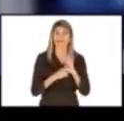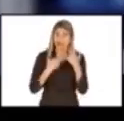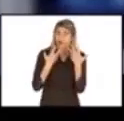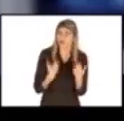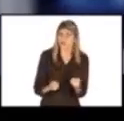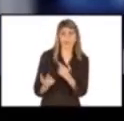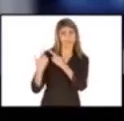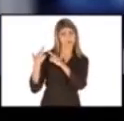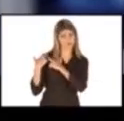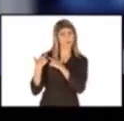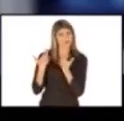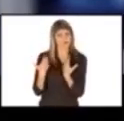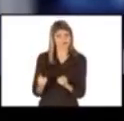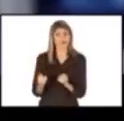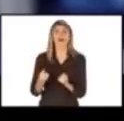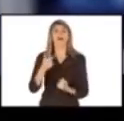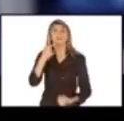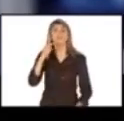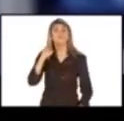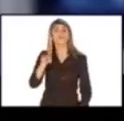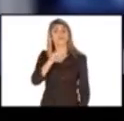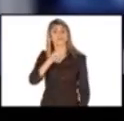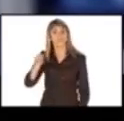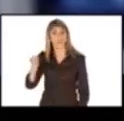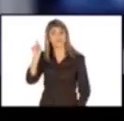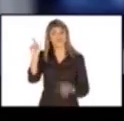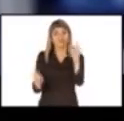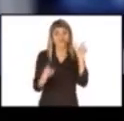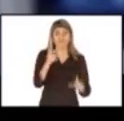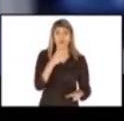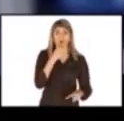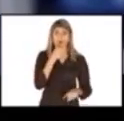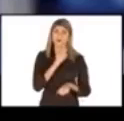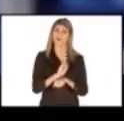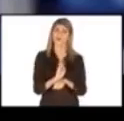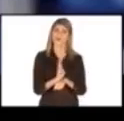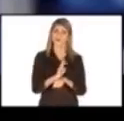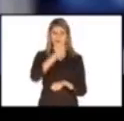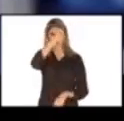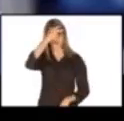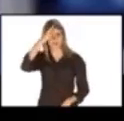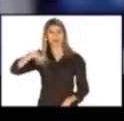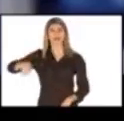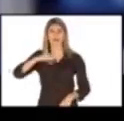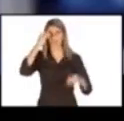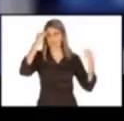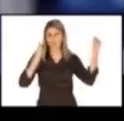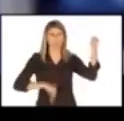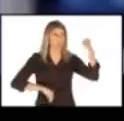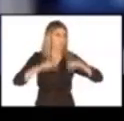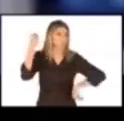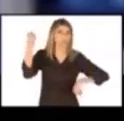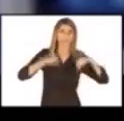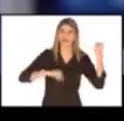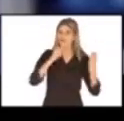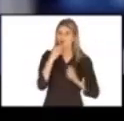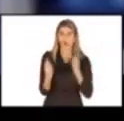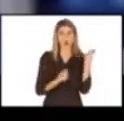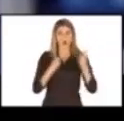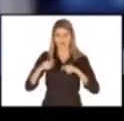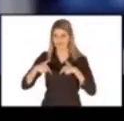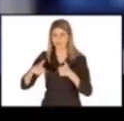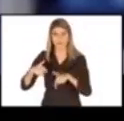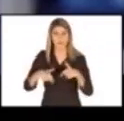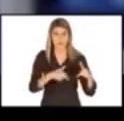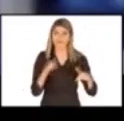Vamos assumir essa responsabilidade. Temos 7.501 homens na Guarda Municipal que estão desmotivados e sem